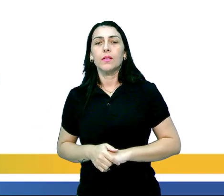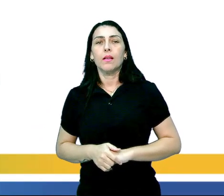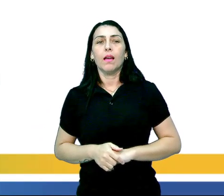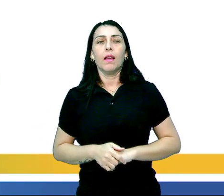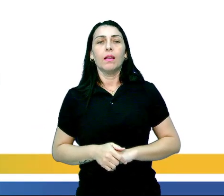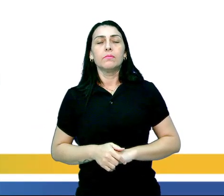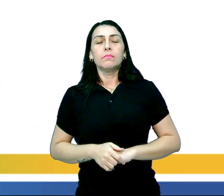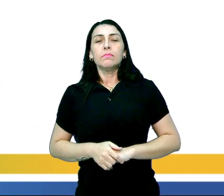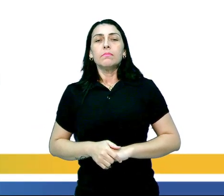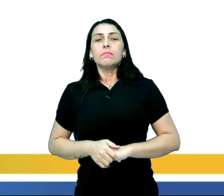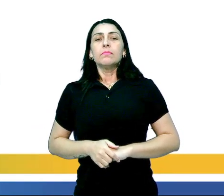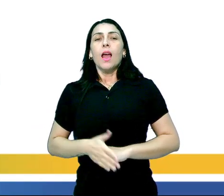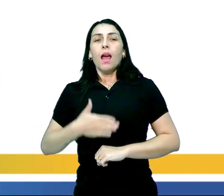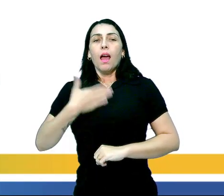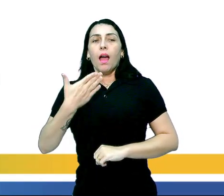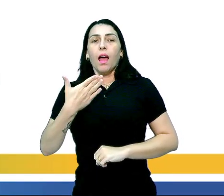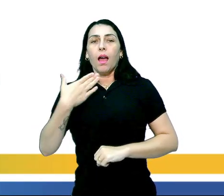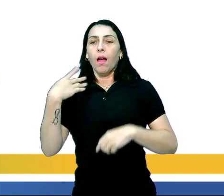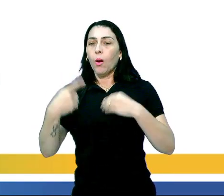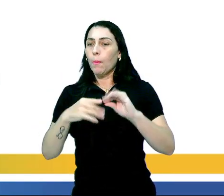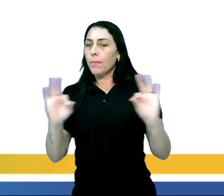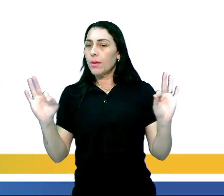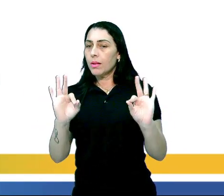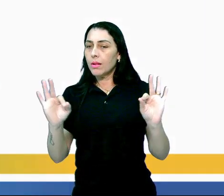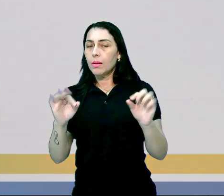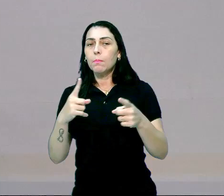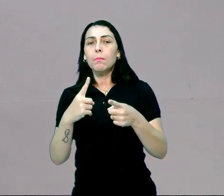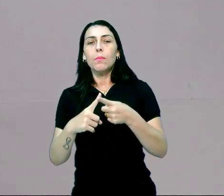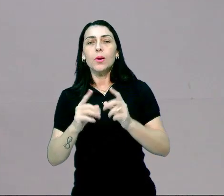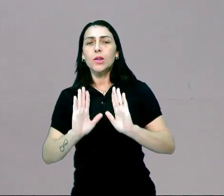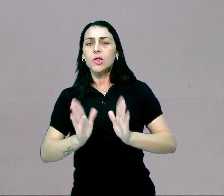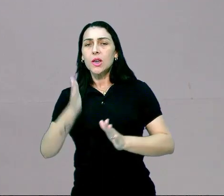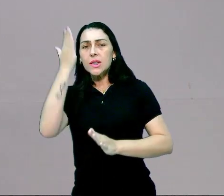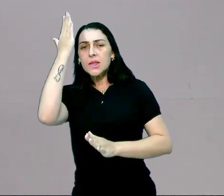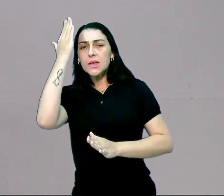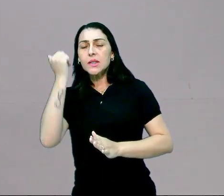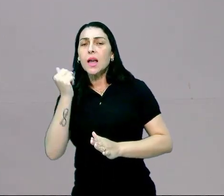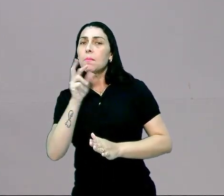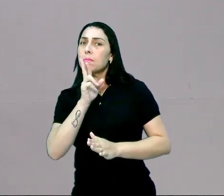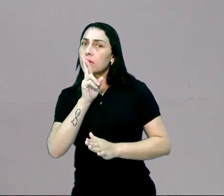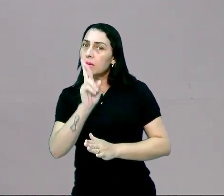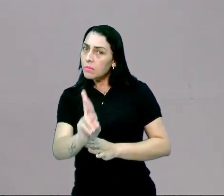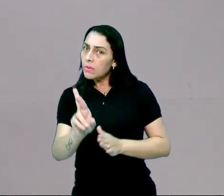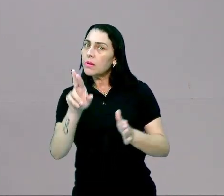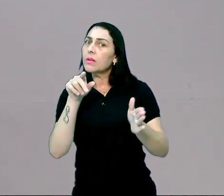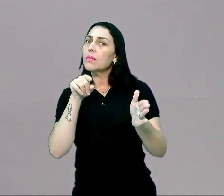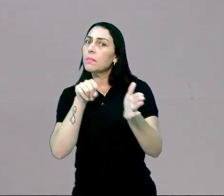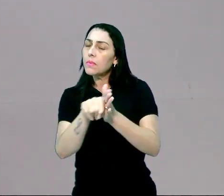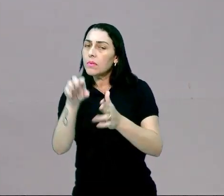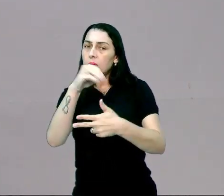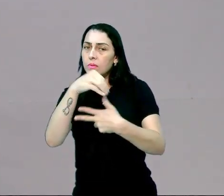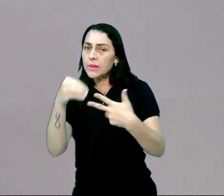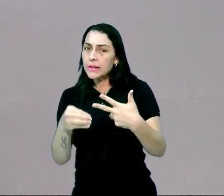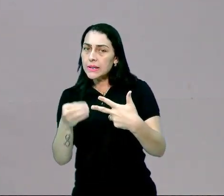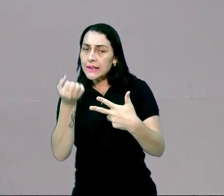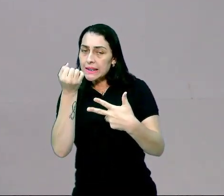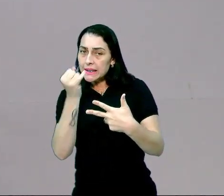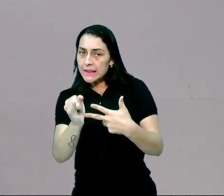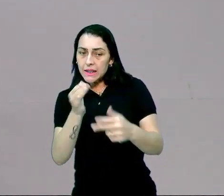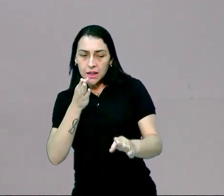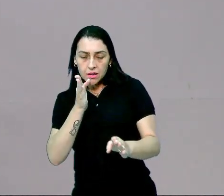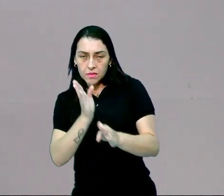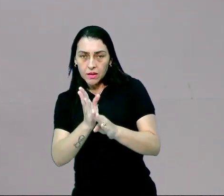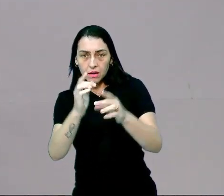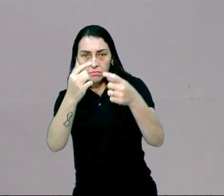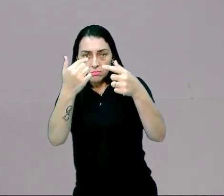gente respira e não pira, porque a gente já sabe qual é o esquema para responder uma questão do Enem. Se a gente identificar